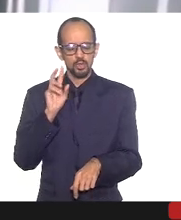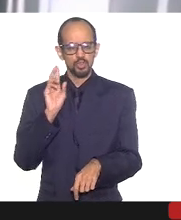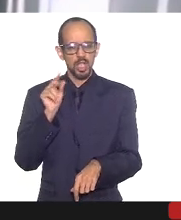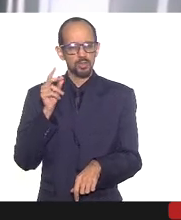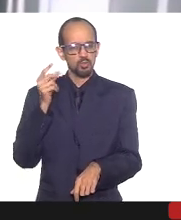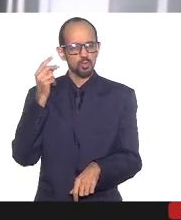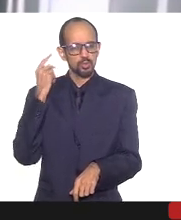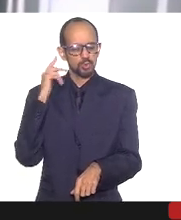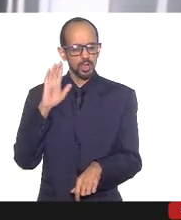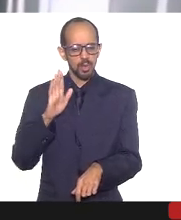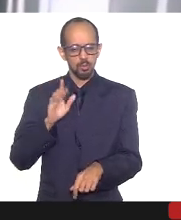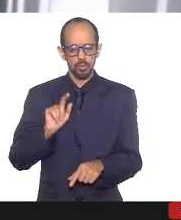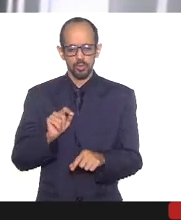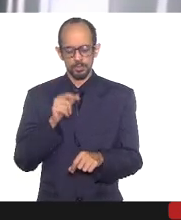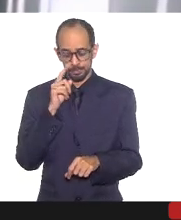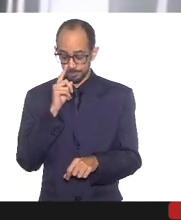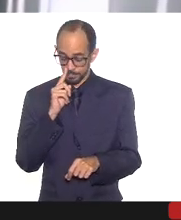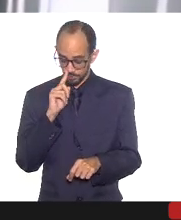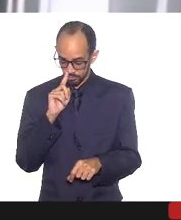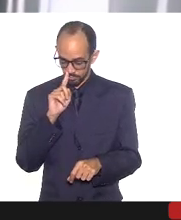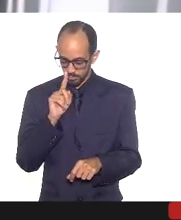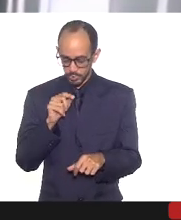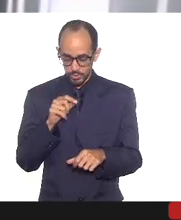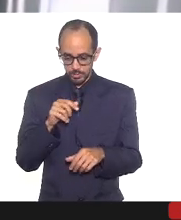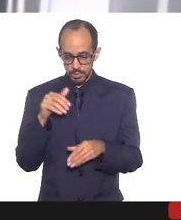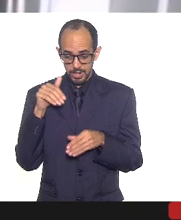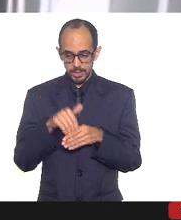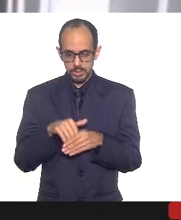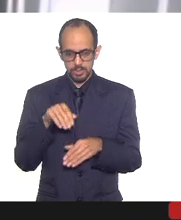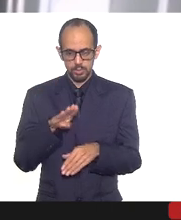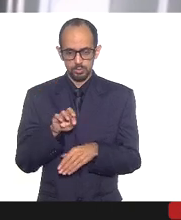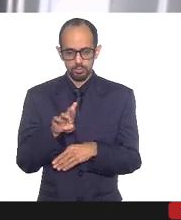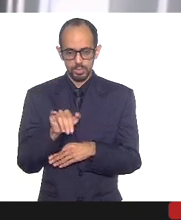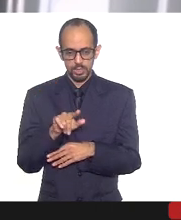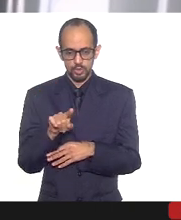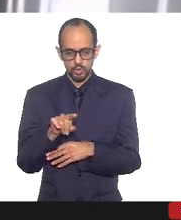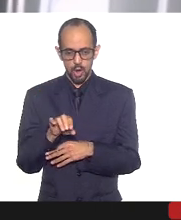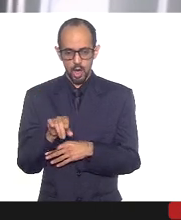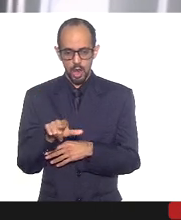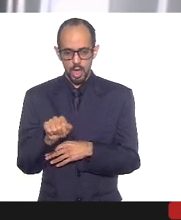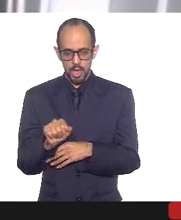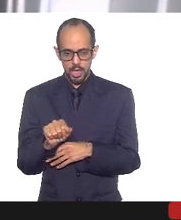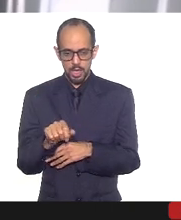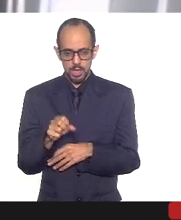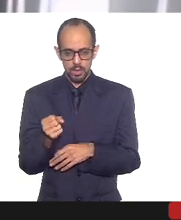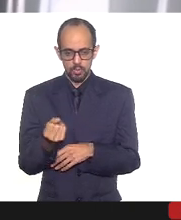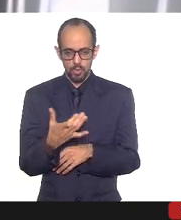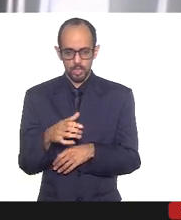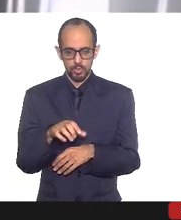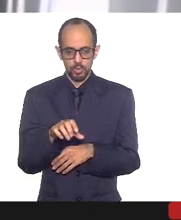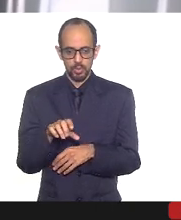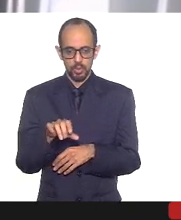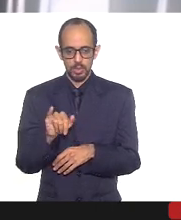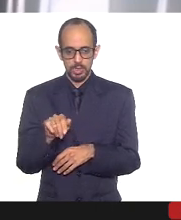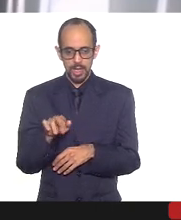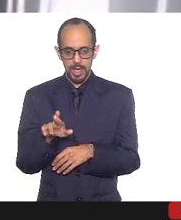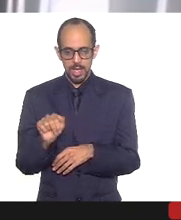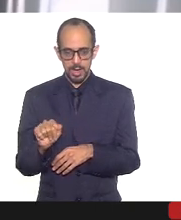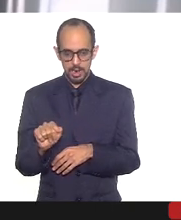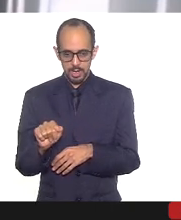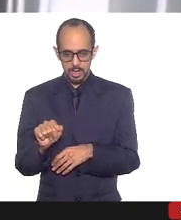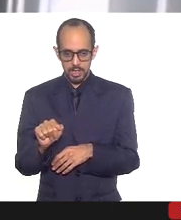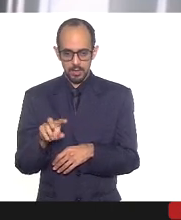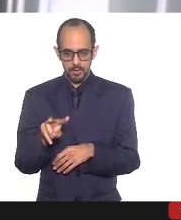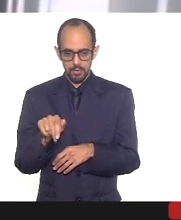histórico desde a eleição de Brizola em 82, quando Doniara Vargas virou secretária de Educação em 83, nós temos um